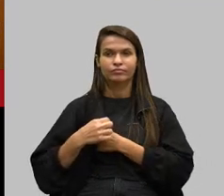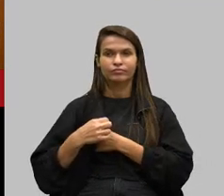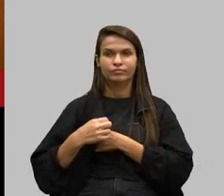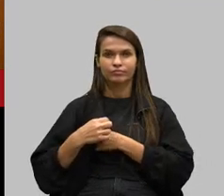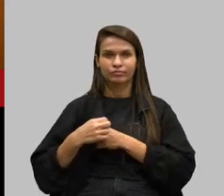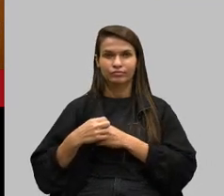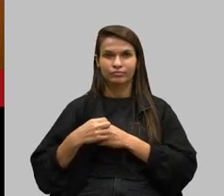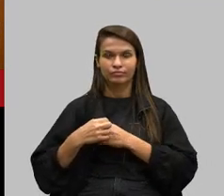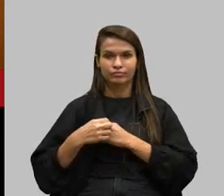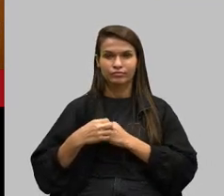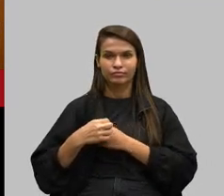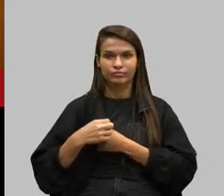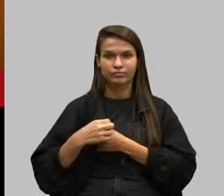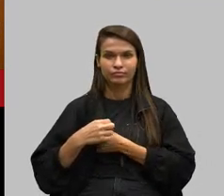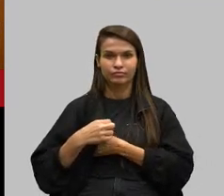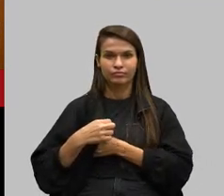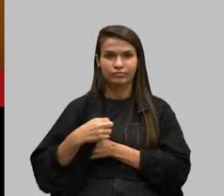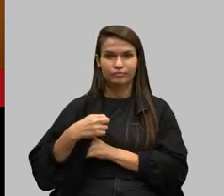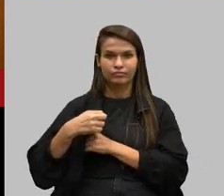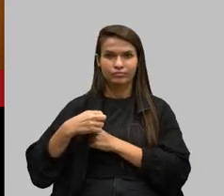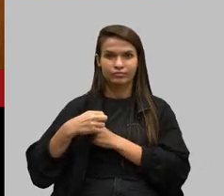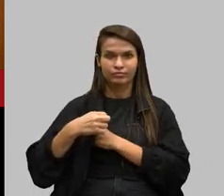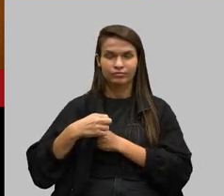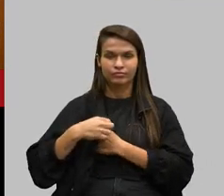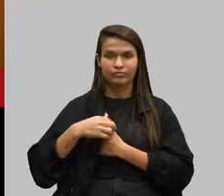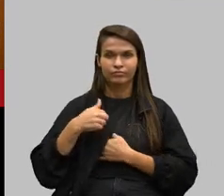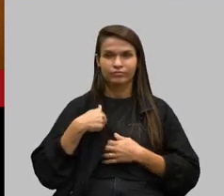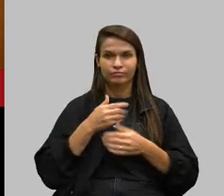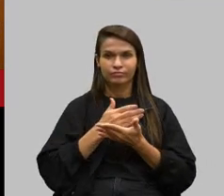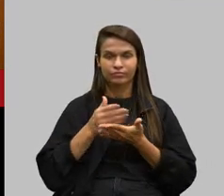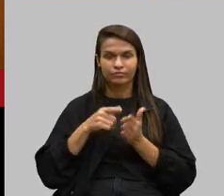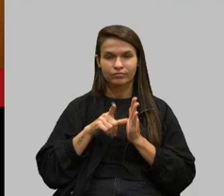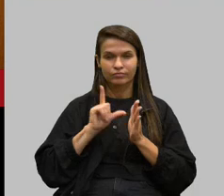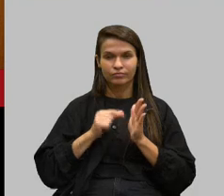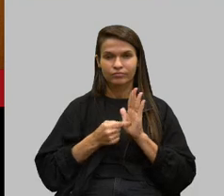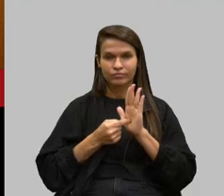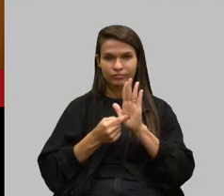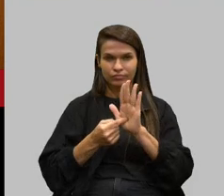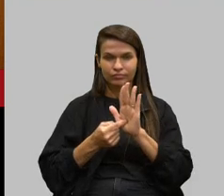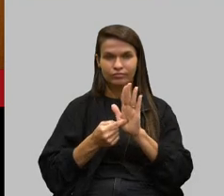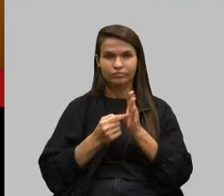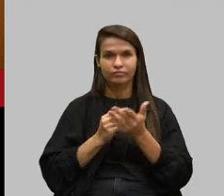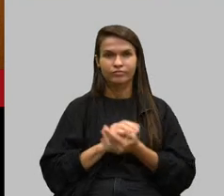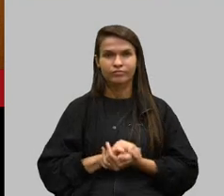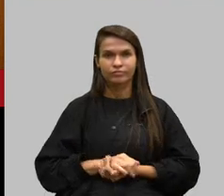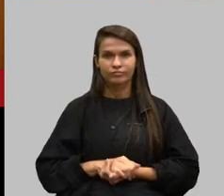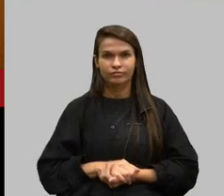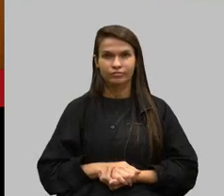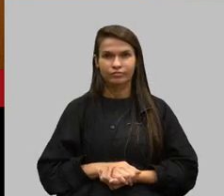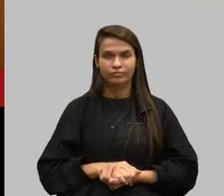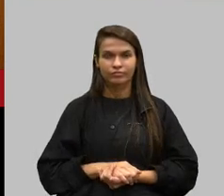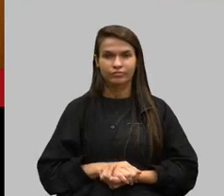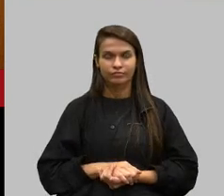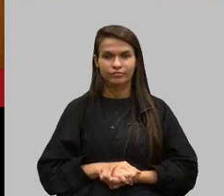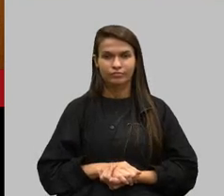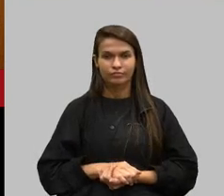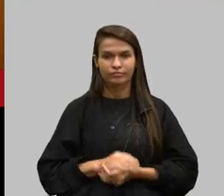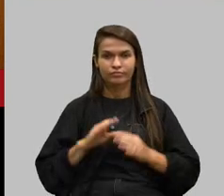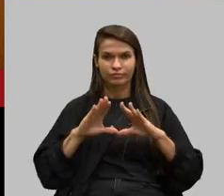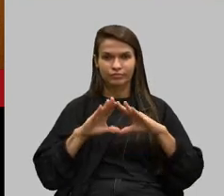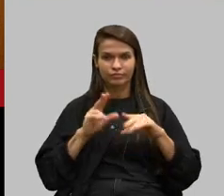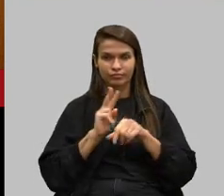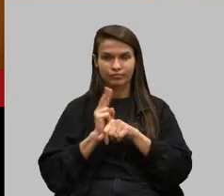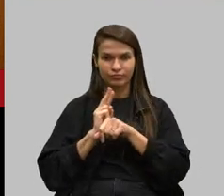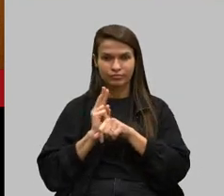favor bem eu eu assim vou vou iniciar antes da apresentação entrar eh a assembleia fiscalista